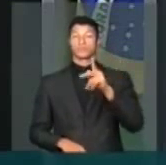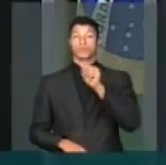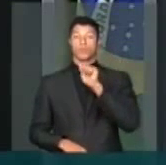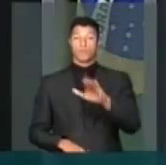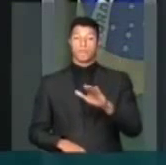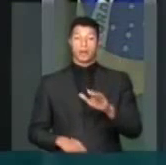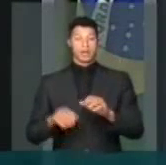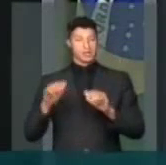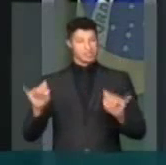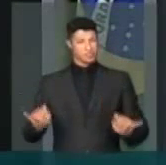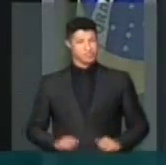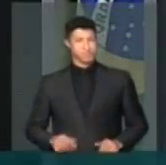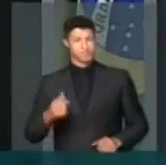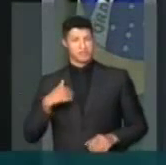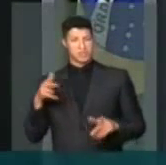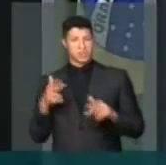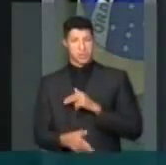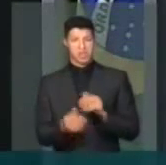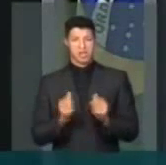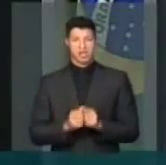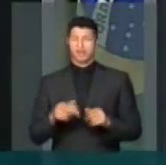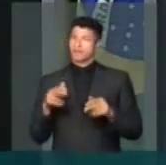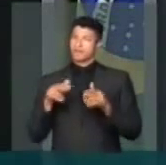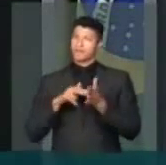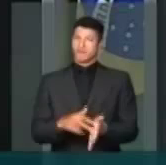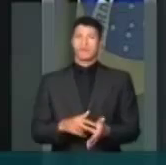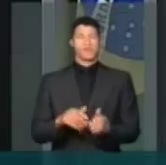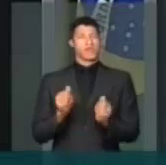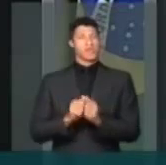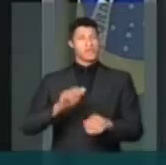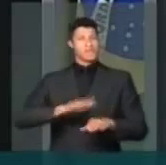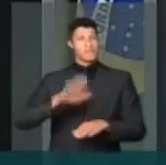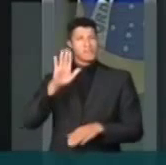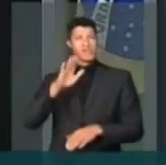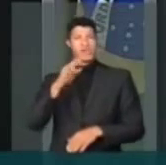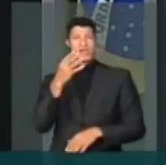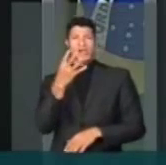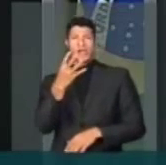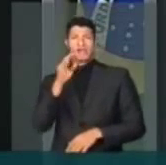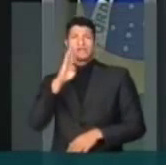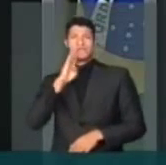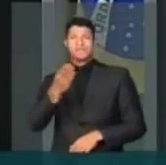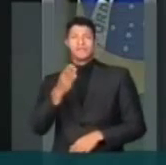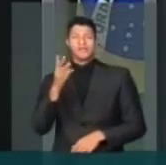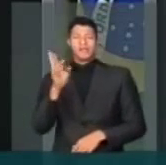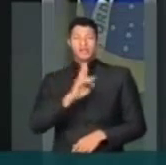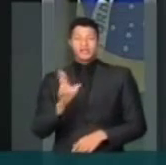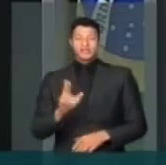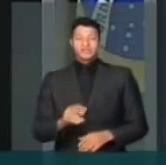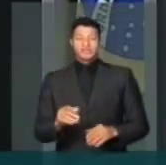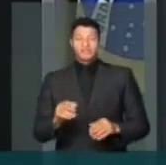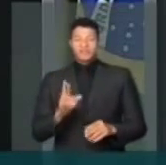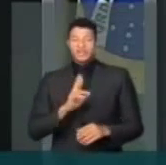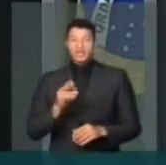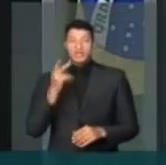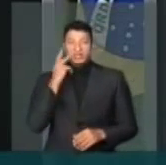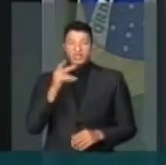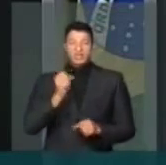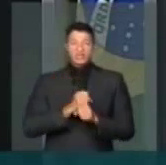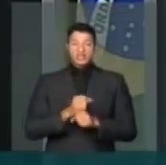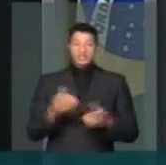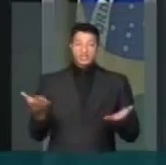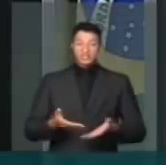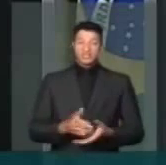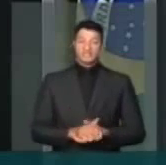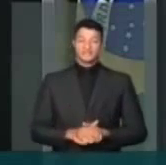PAC sofreu cortes consistentes de mais de 4 bilhões de reais para esse